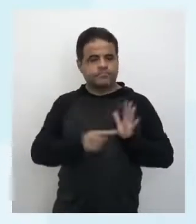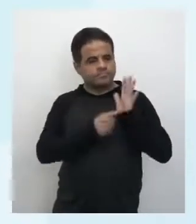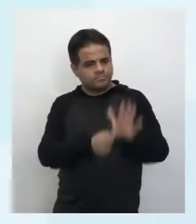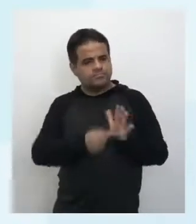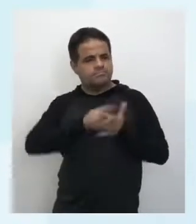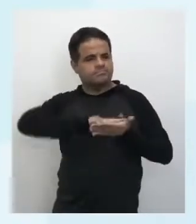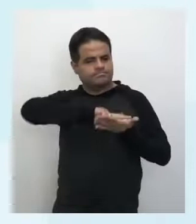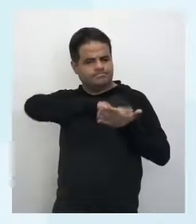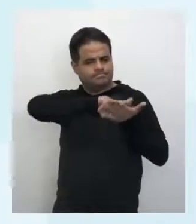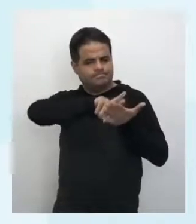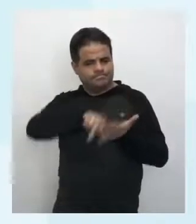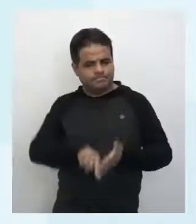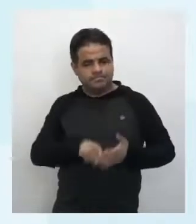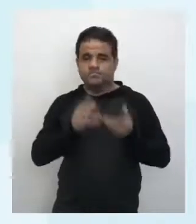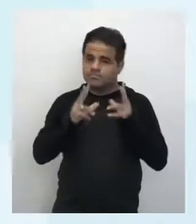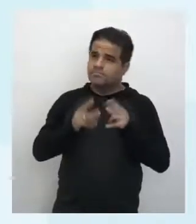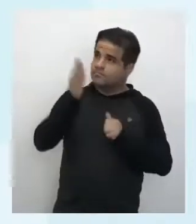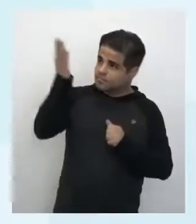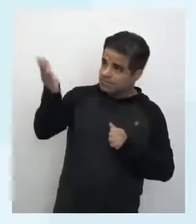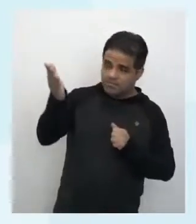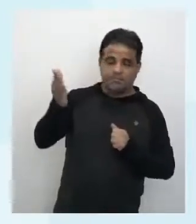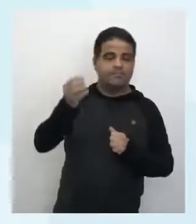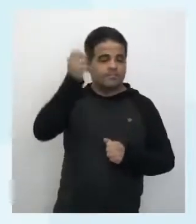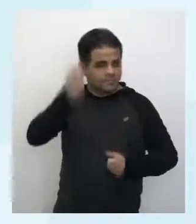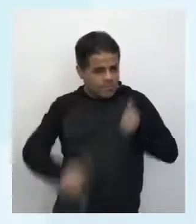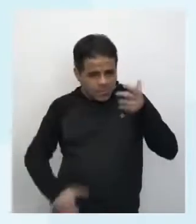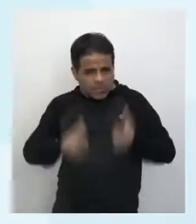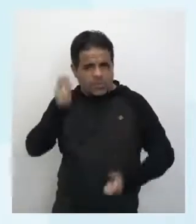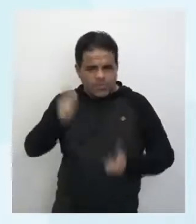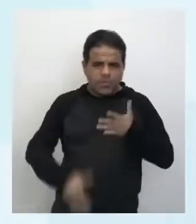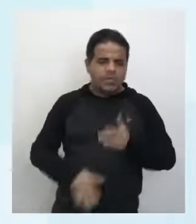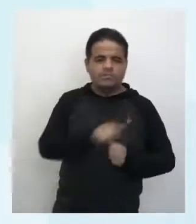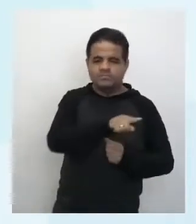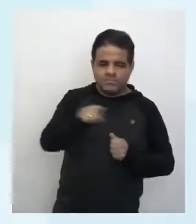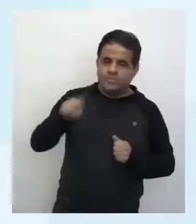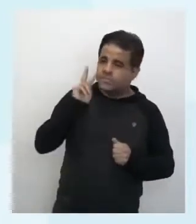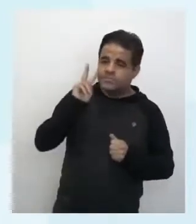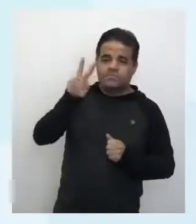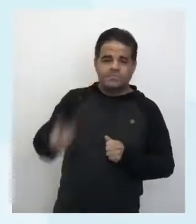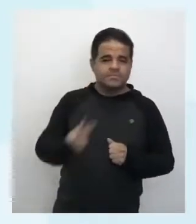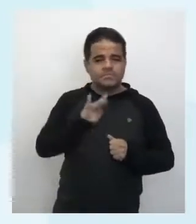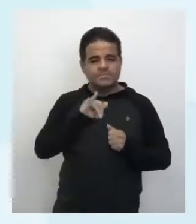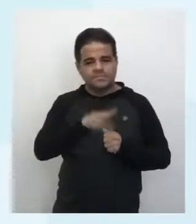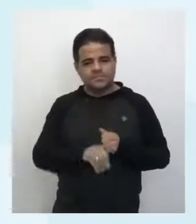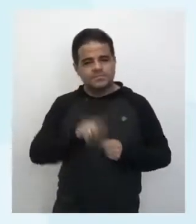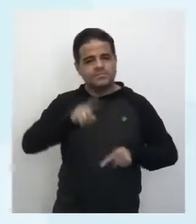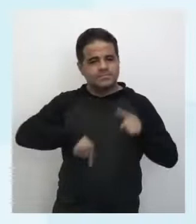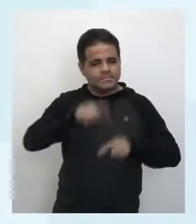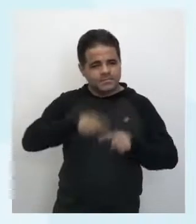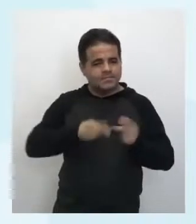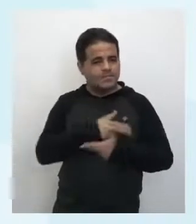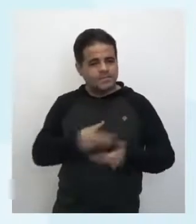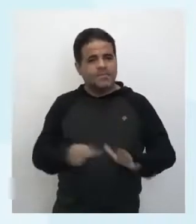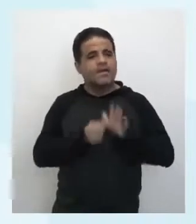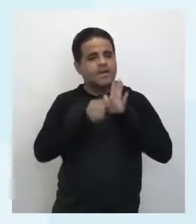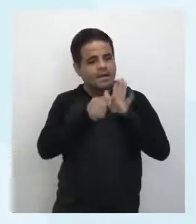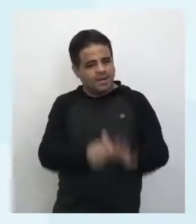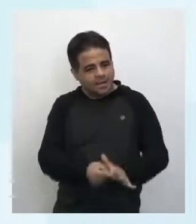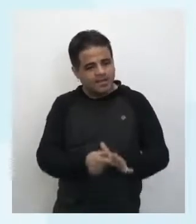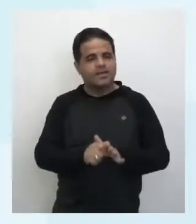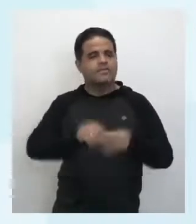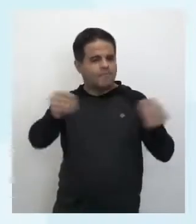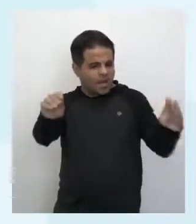certas características, como essas que estão aí destacadas para vocês. Então, os biomateriais, né, apresentam geralmente